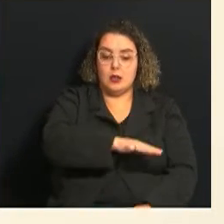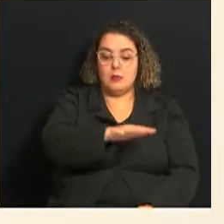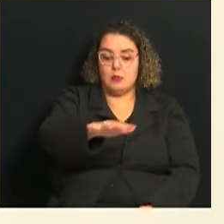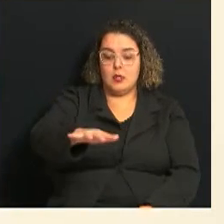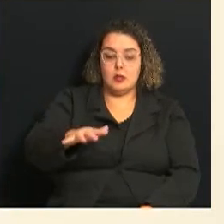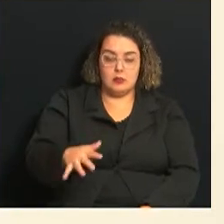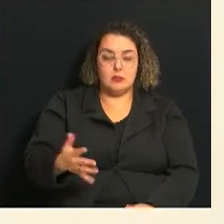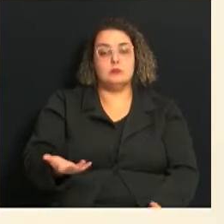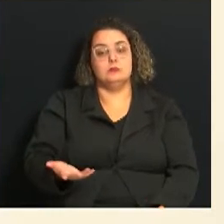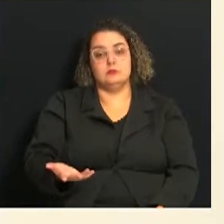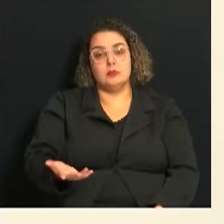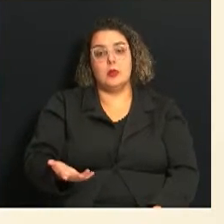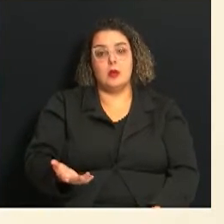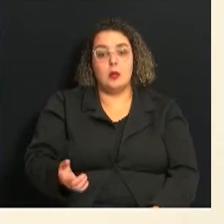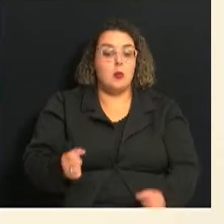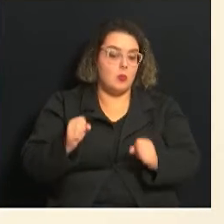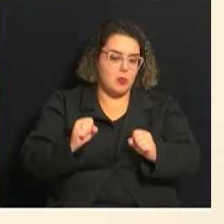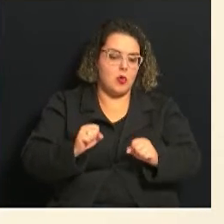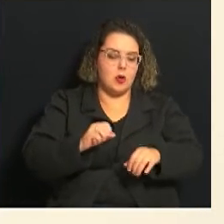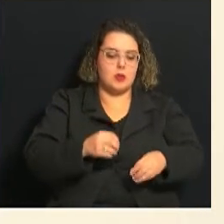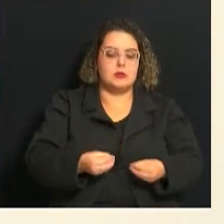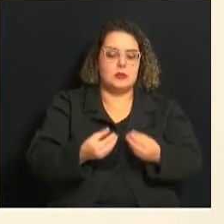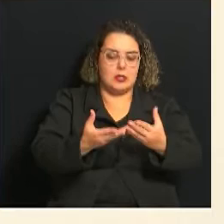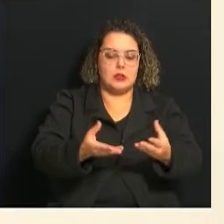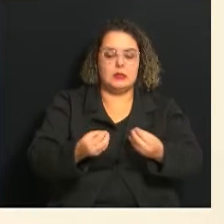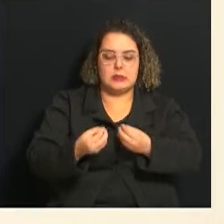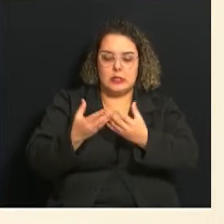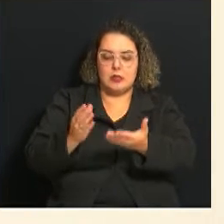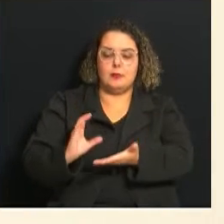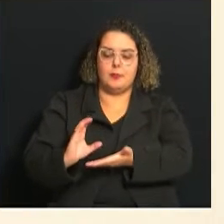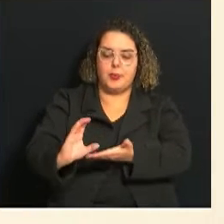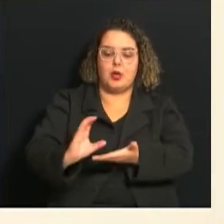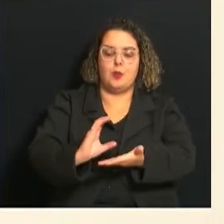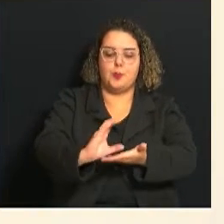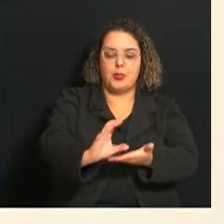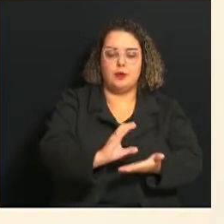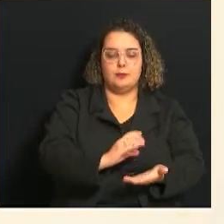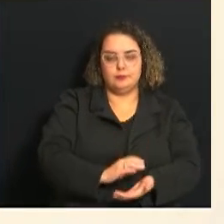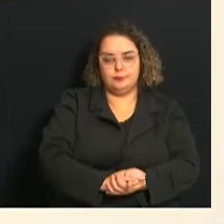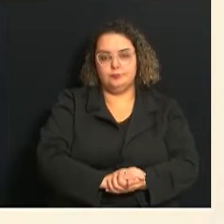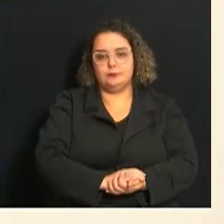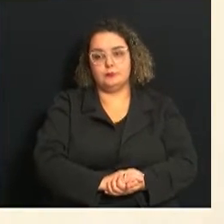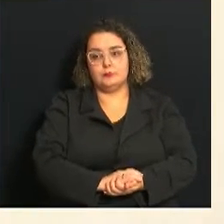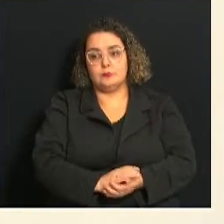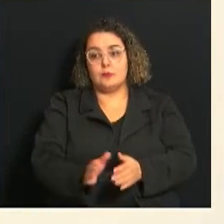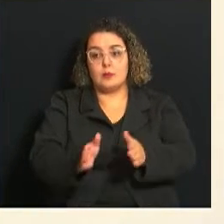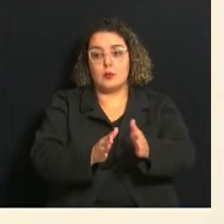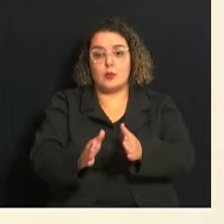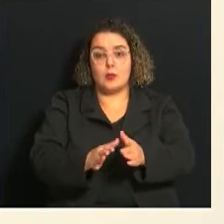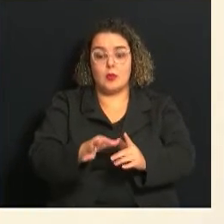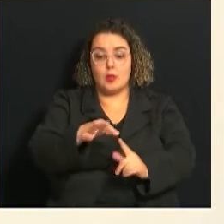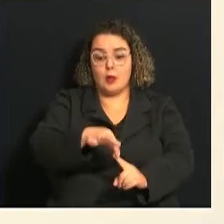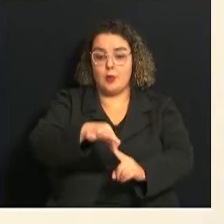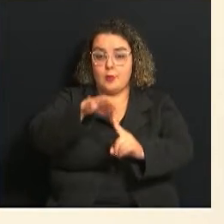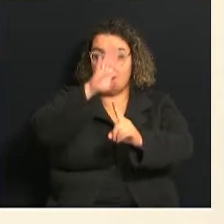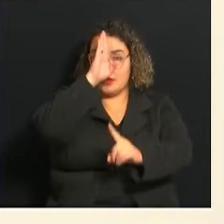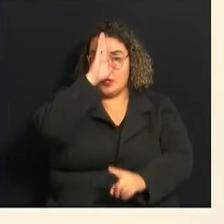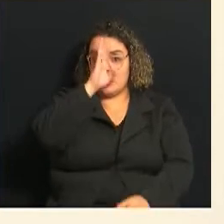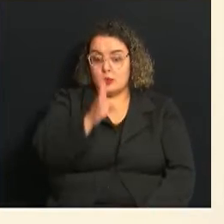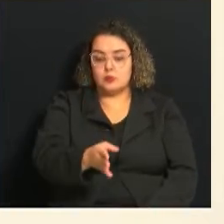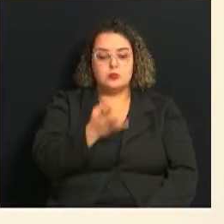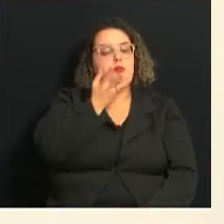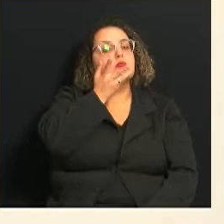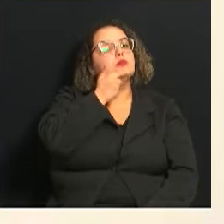contemple esses dois planos. A situação da prioridade absoluta na infância, que é